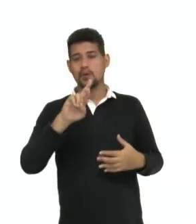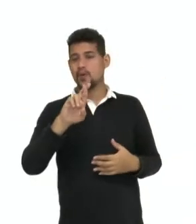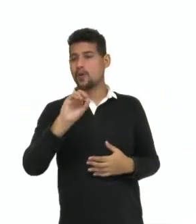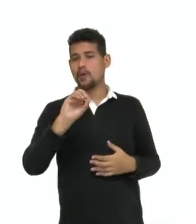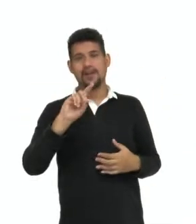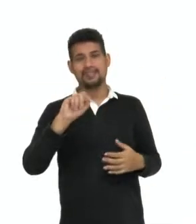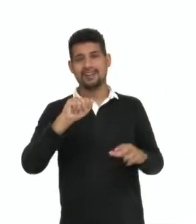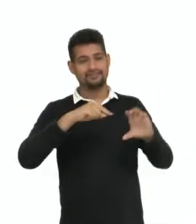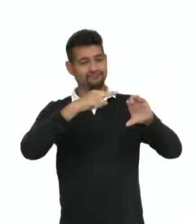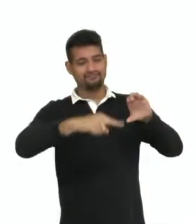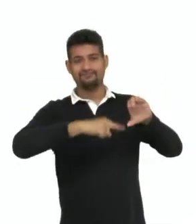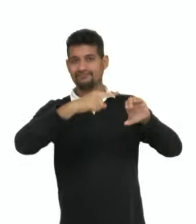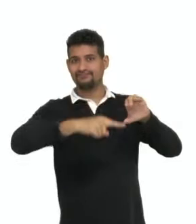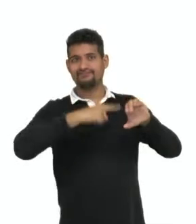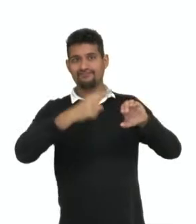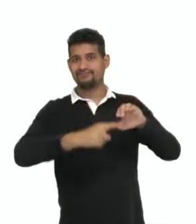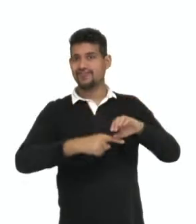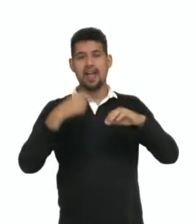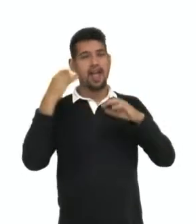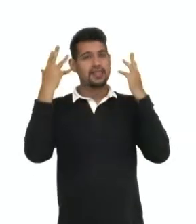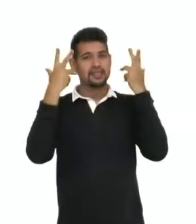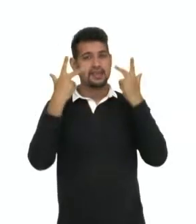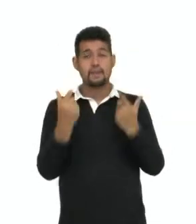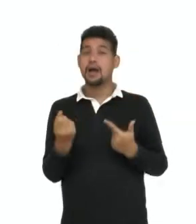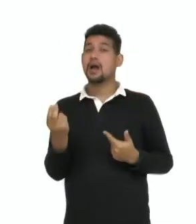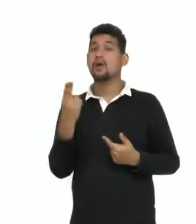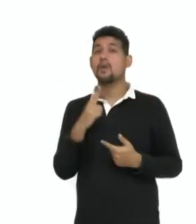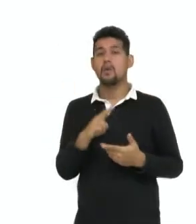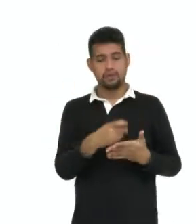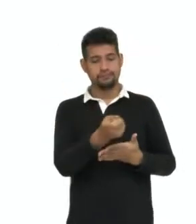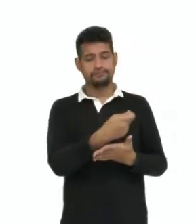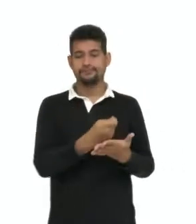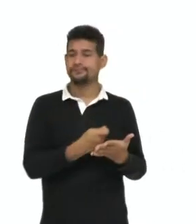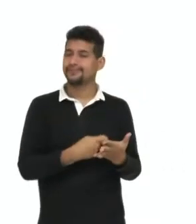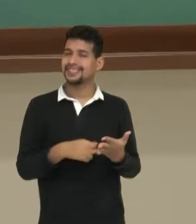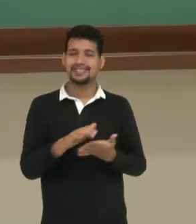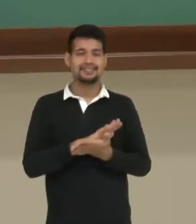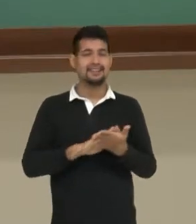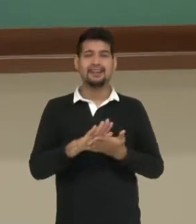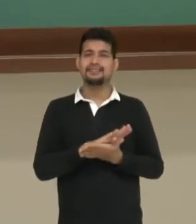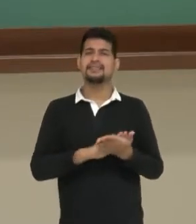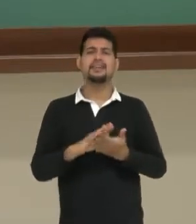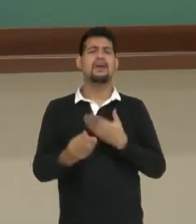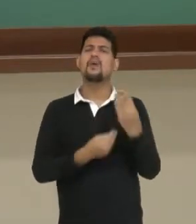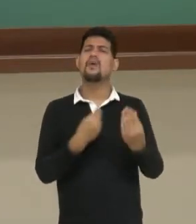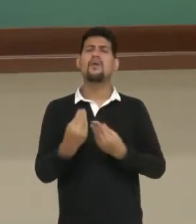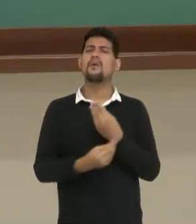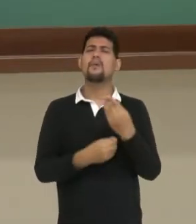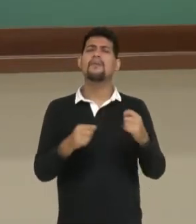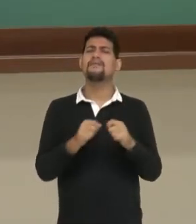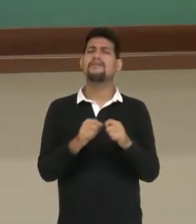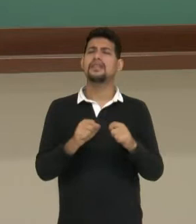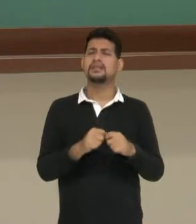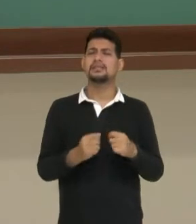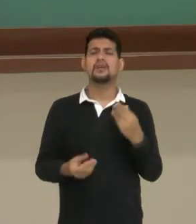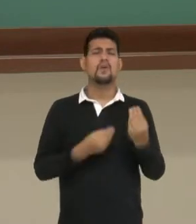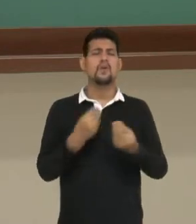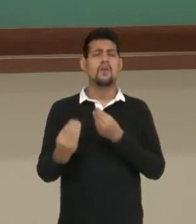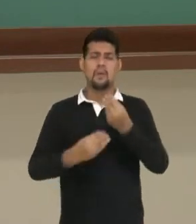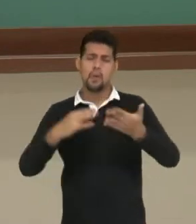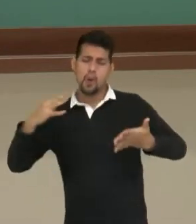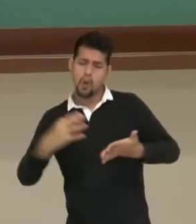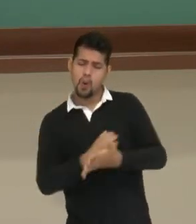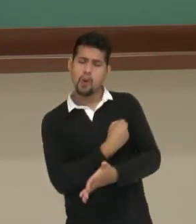de animais de tração ou mesmo de sistema de escrita, né? Como será que esse império então foi conquistado